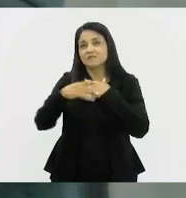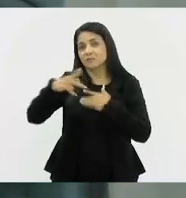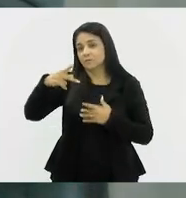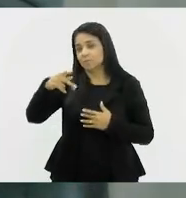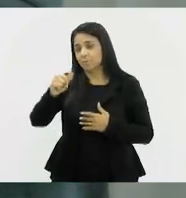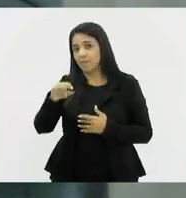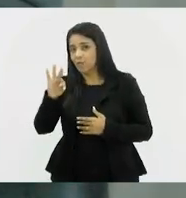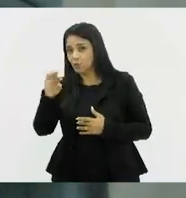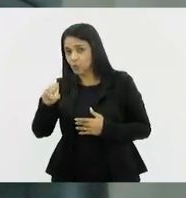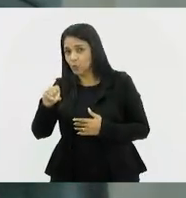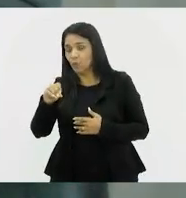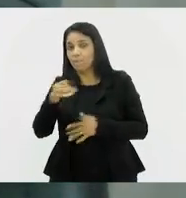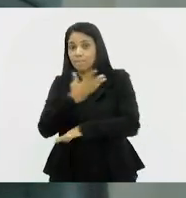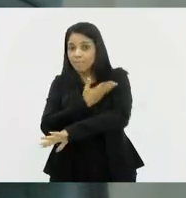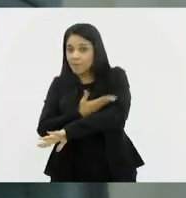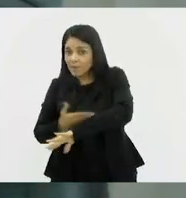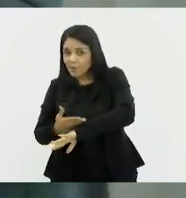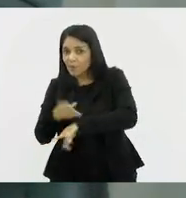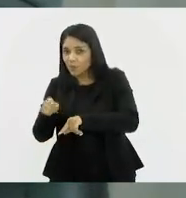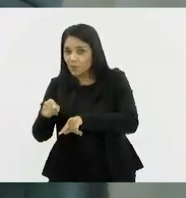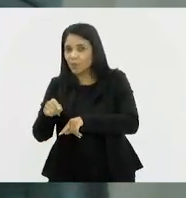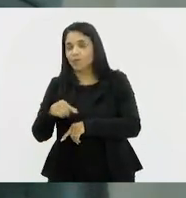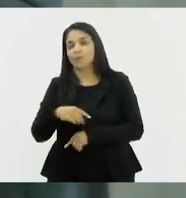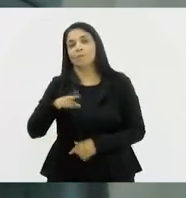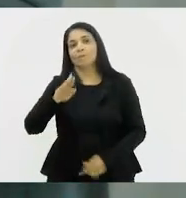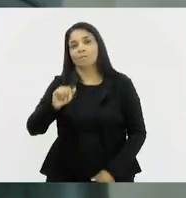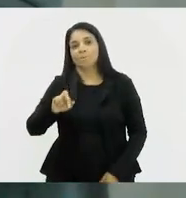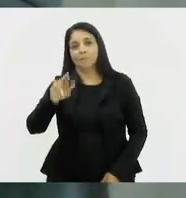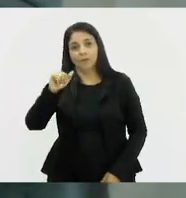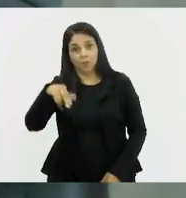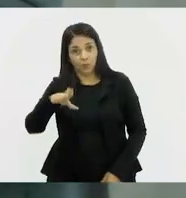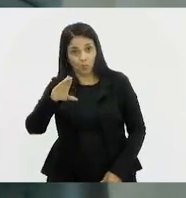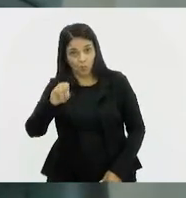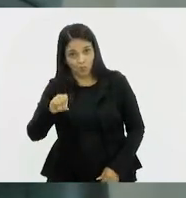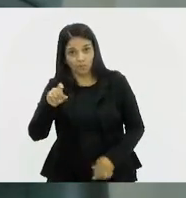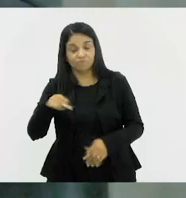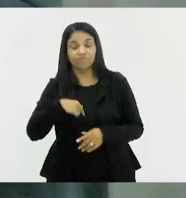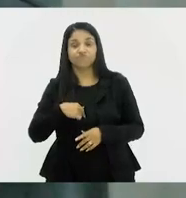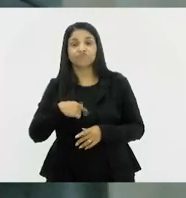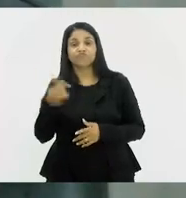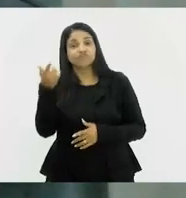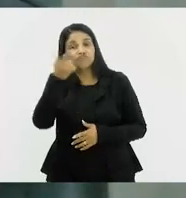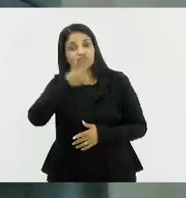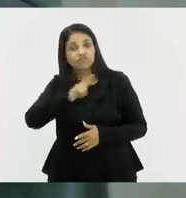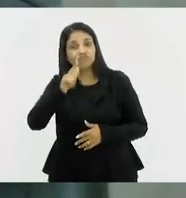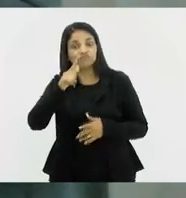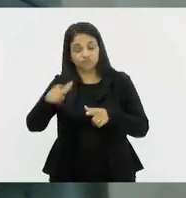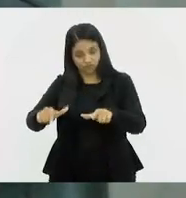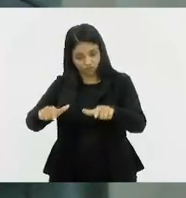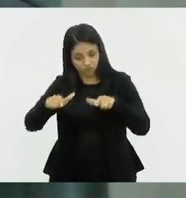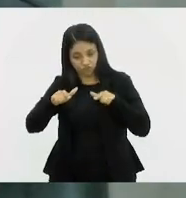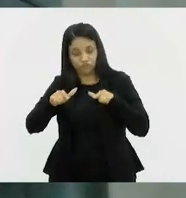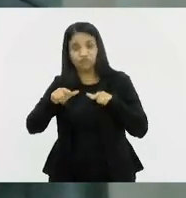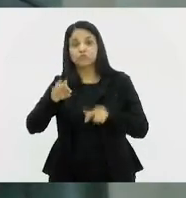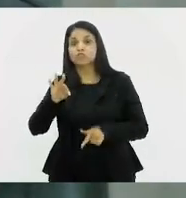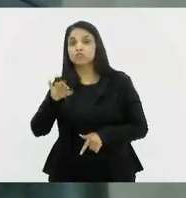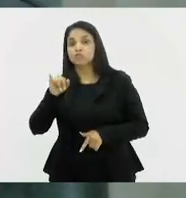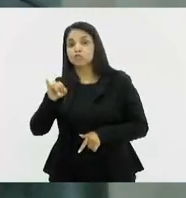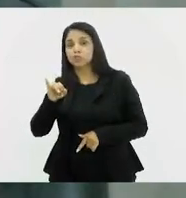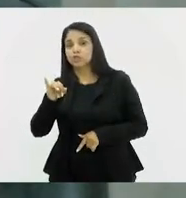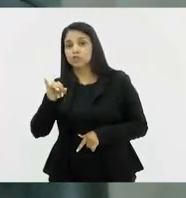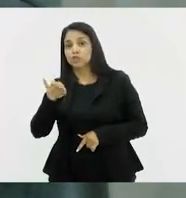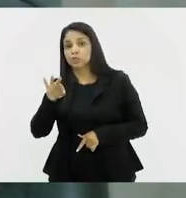como uma cidade amiga, ganhou esse título, é um título que a cidade ganha. Então, nós trouxemos só